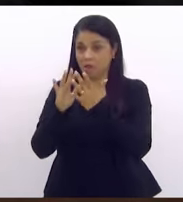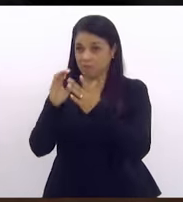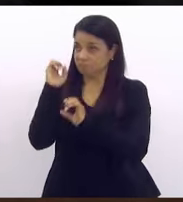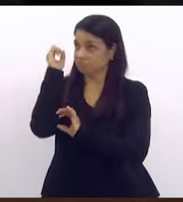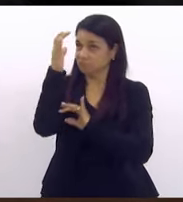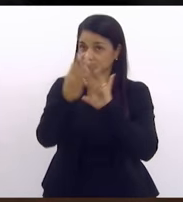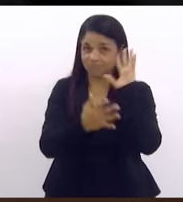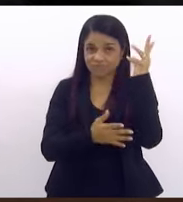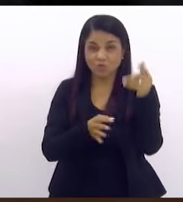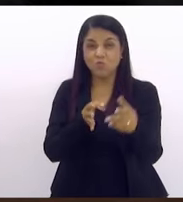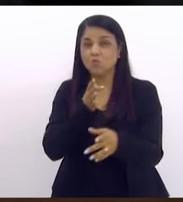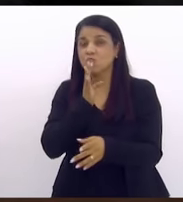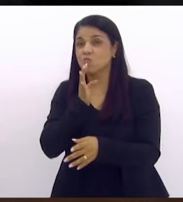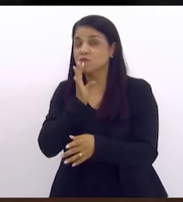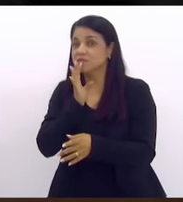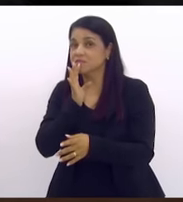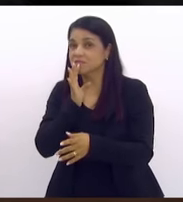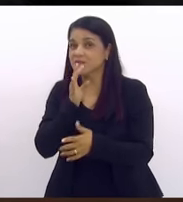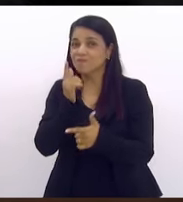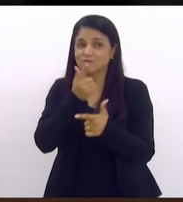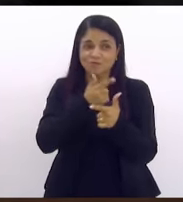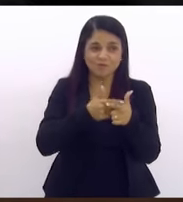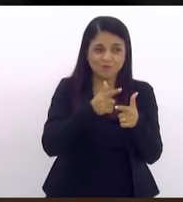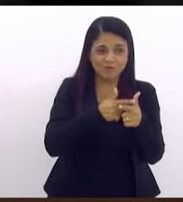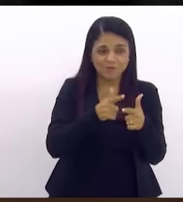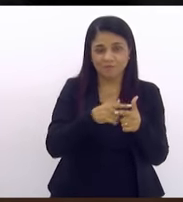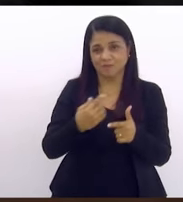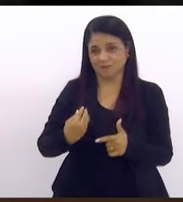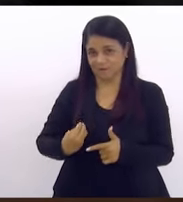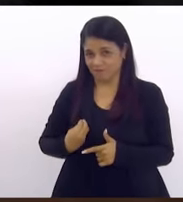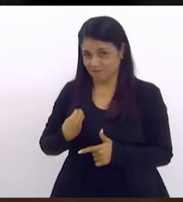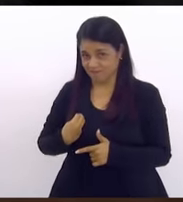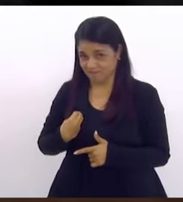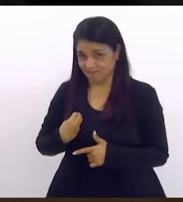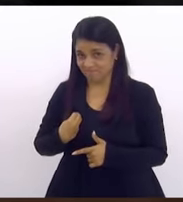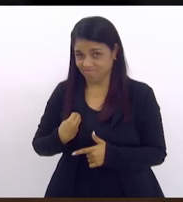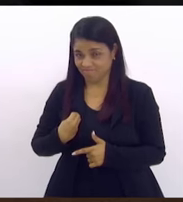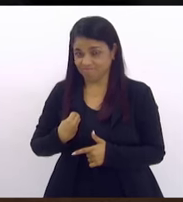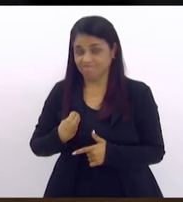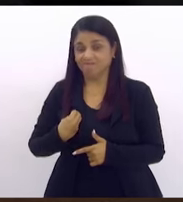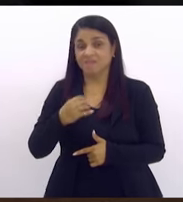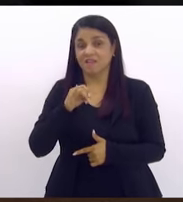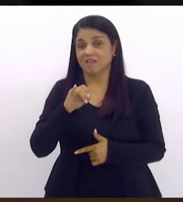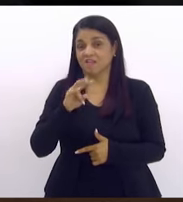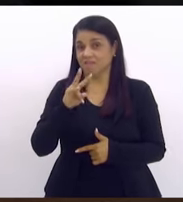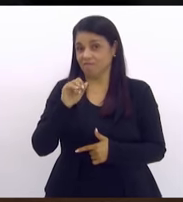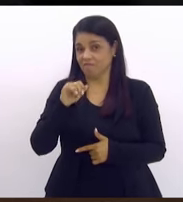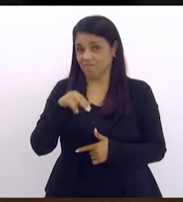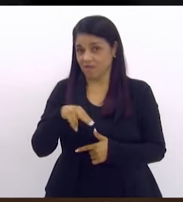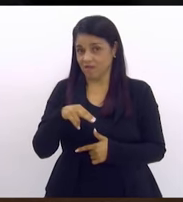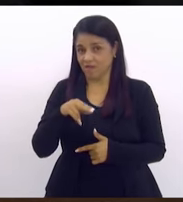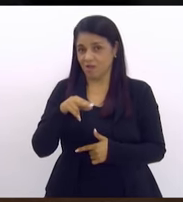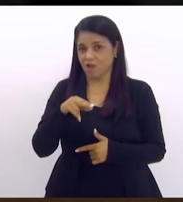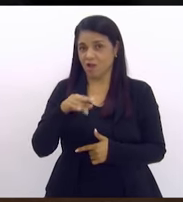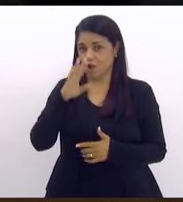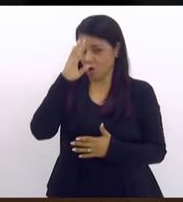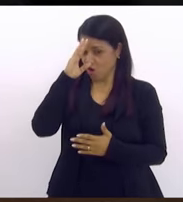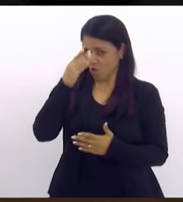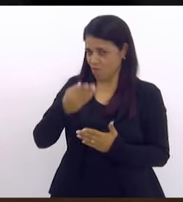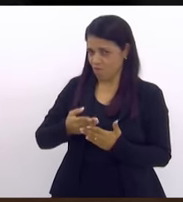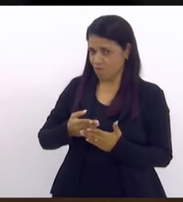a conhecer as armadilhas que a vida prepara sem nos darmos conta Ivan não é uma pessoa dada a confiar